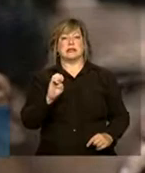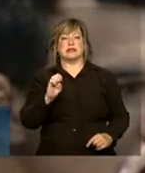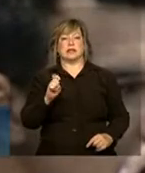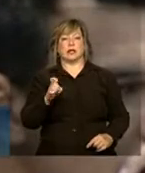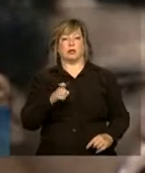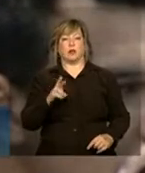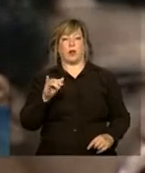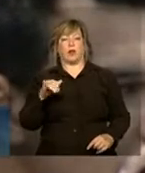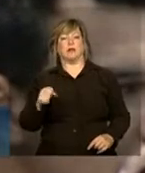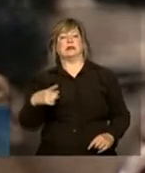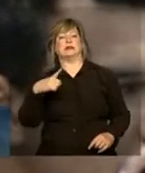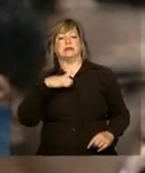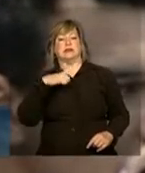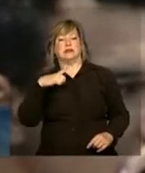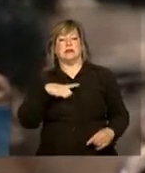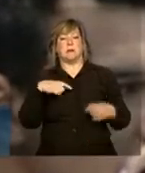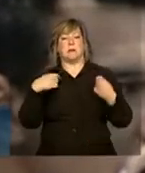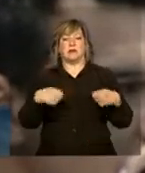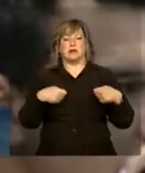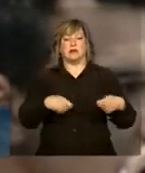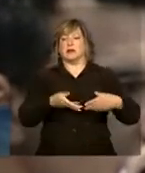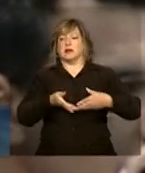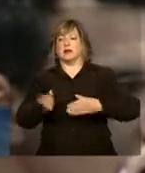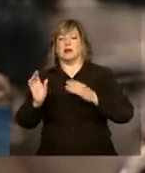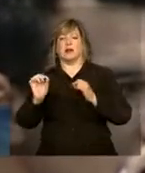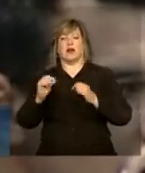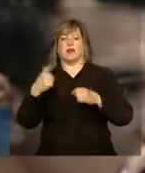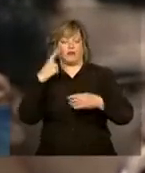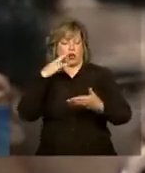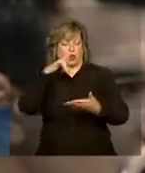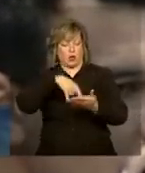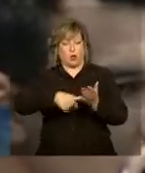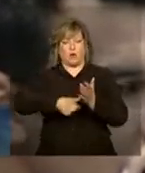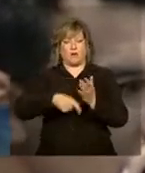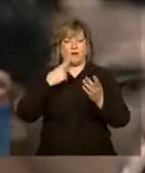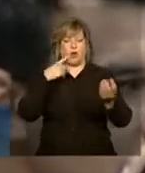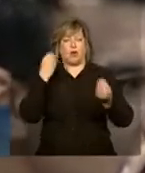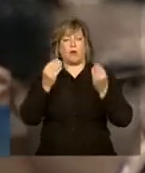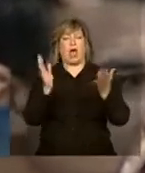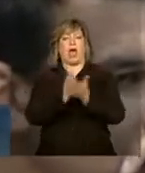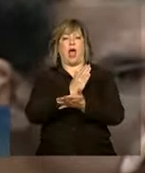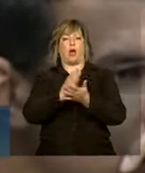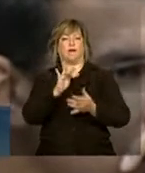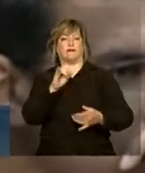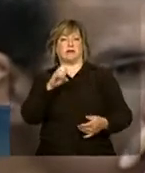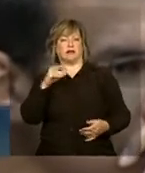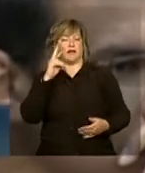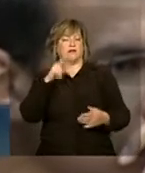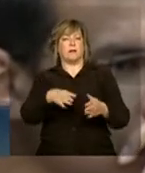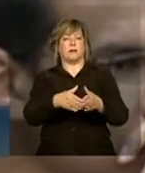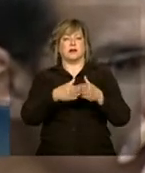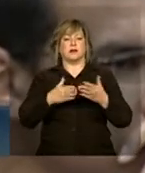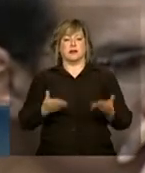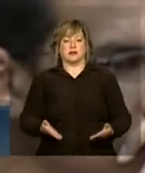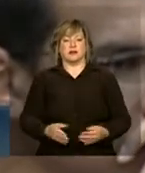RG diferente, teve que ir para uma sala para mostrar o documento ali direitinho. Alguns fiscais solicitaram.